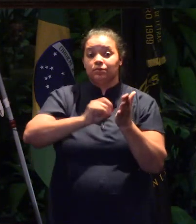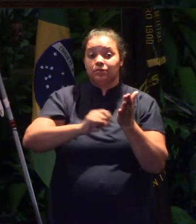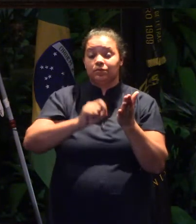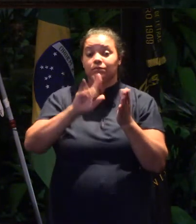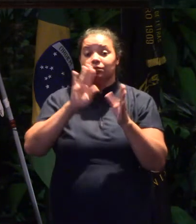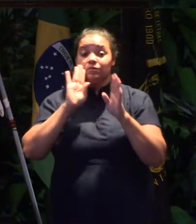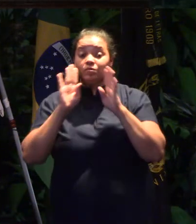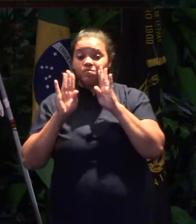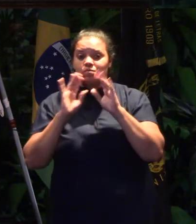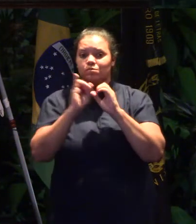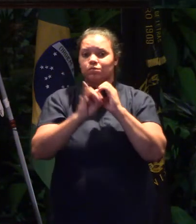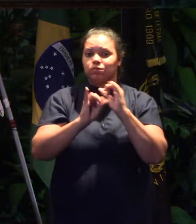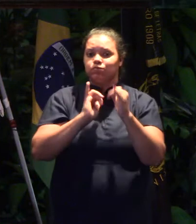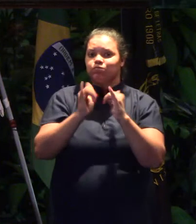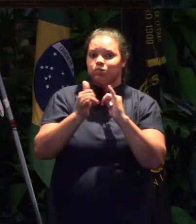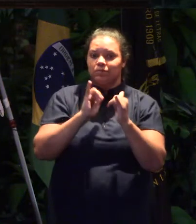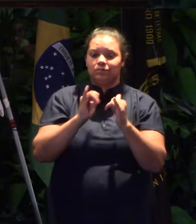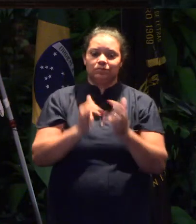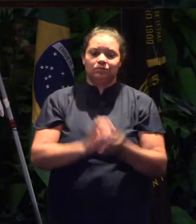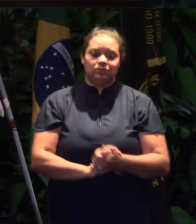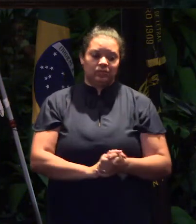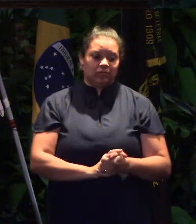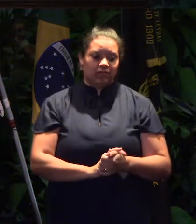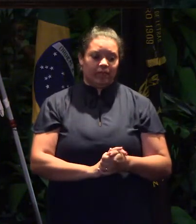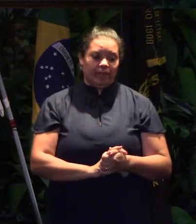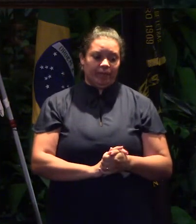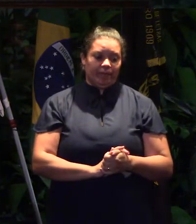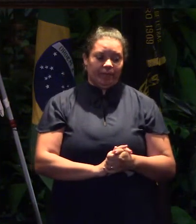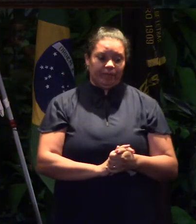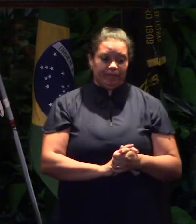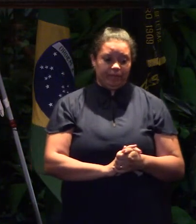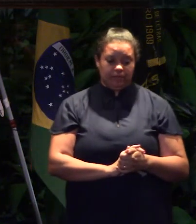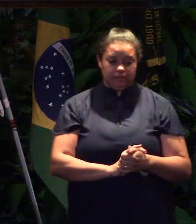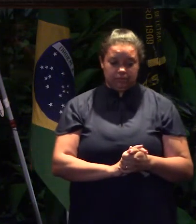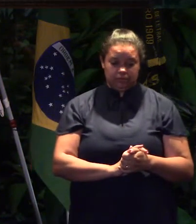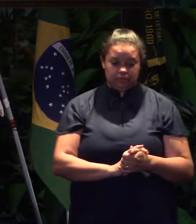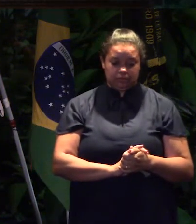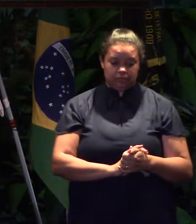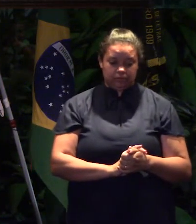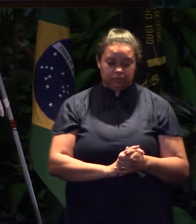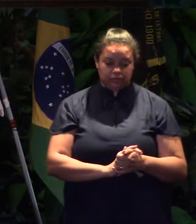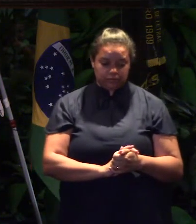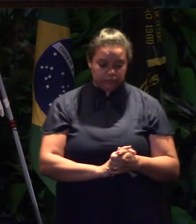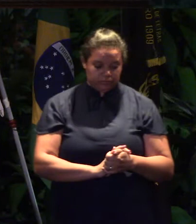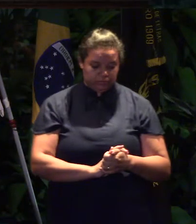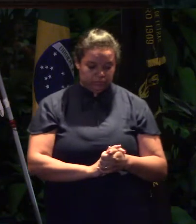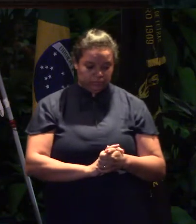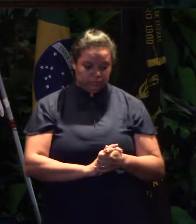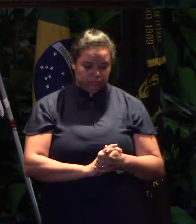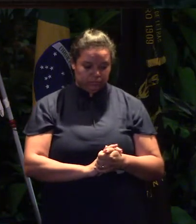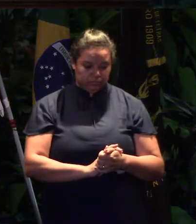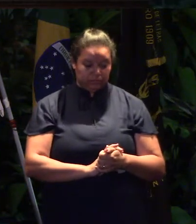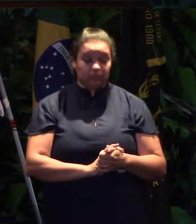novas tecnologias e tudo mais. Eu acho que é um pouco isso. Assim. É, eu gostaria até de... Isso que você